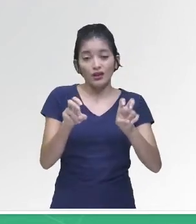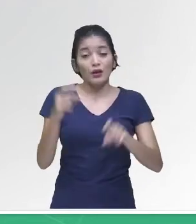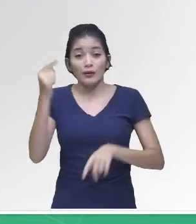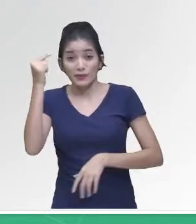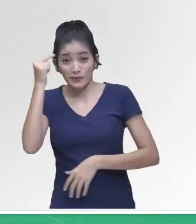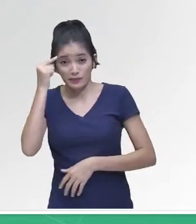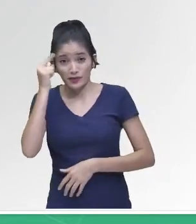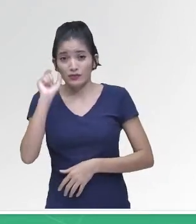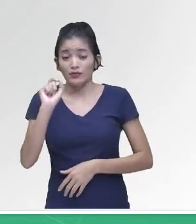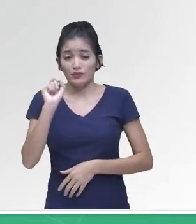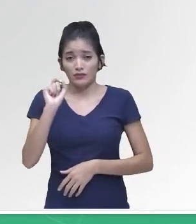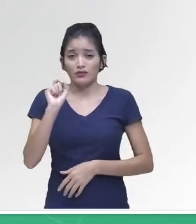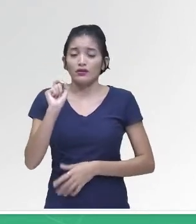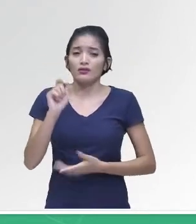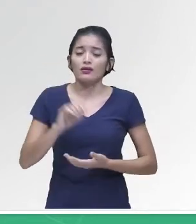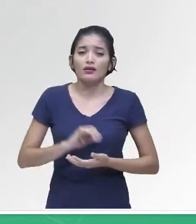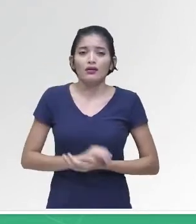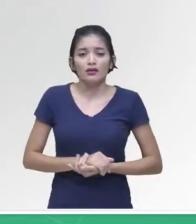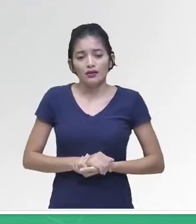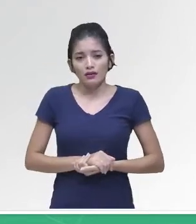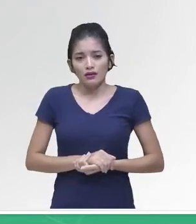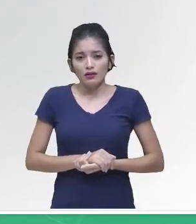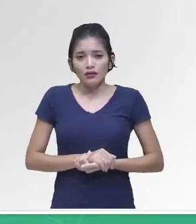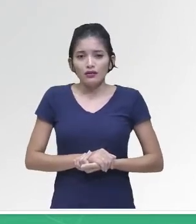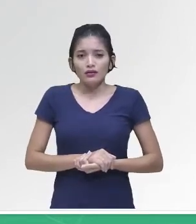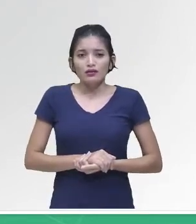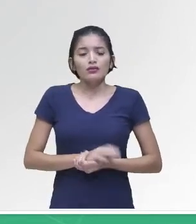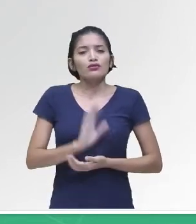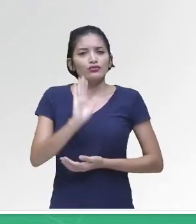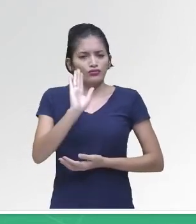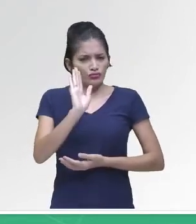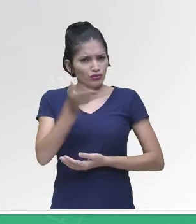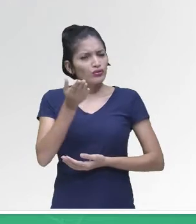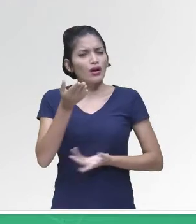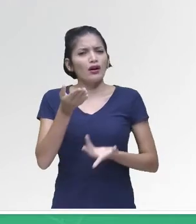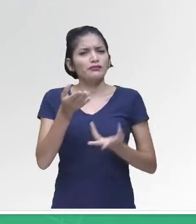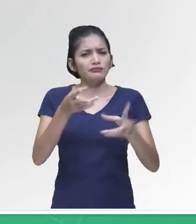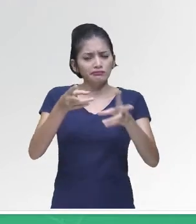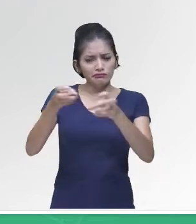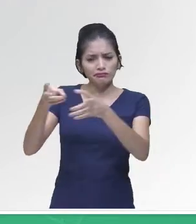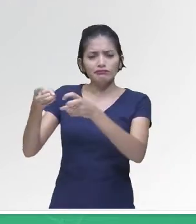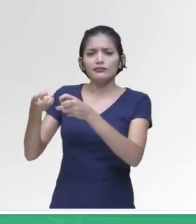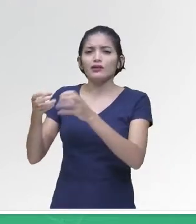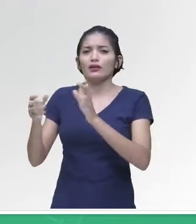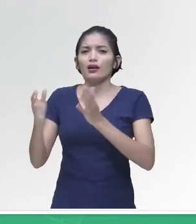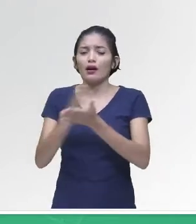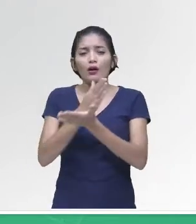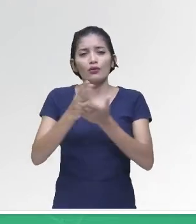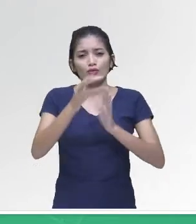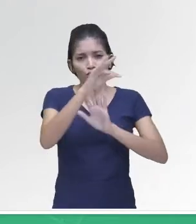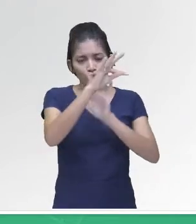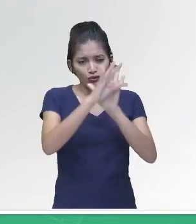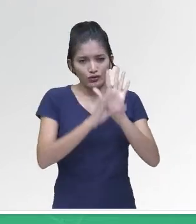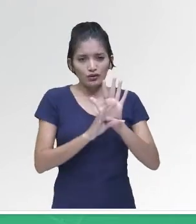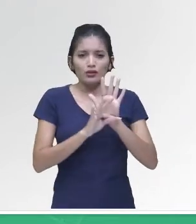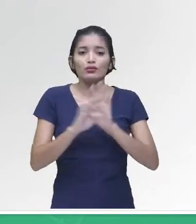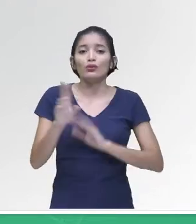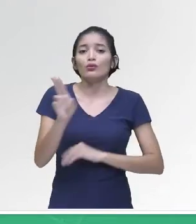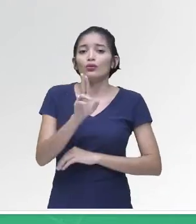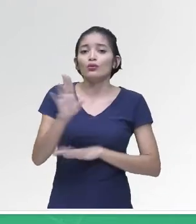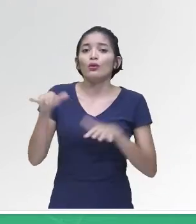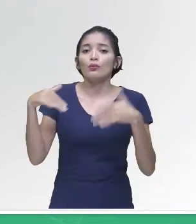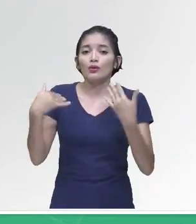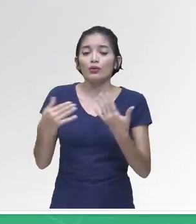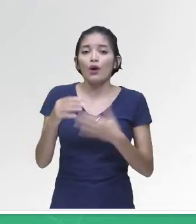vista é justamente o que vocês podem encontrar em alguns textos chamados